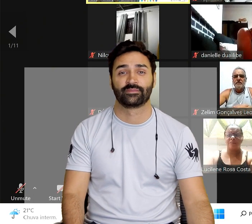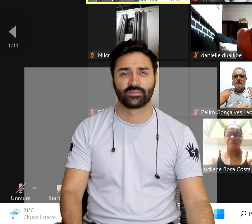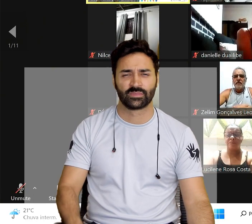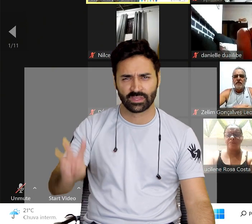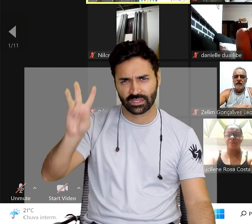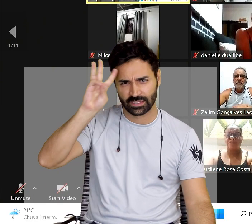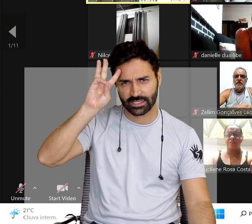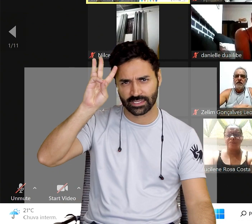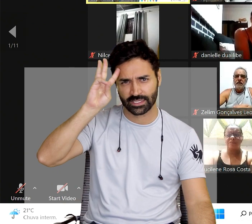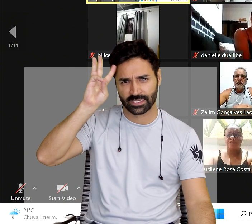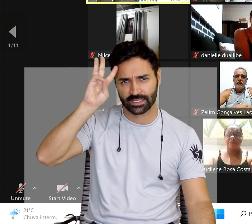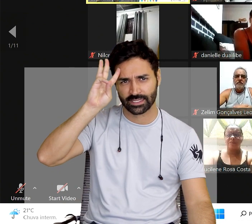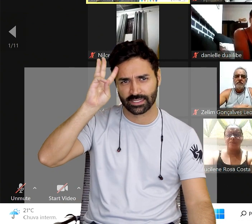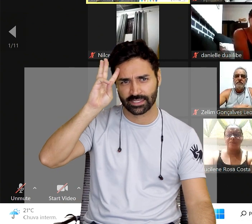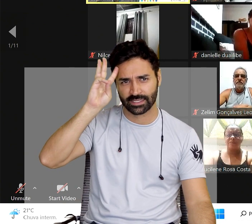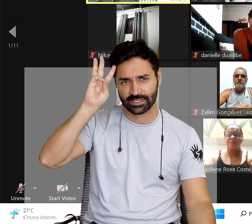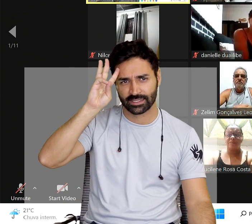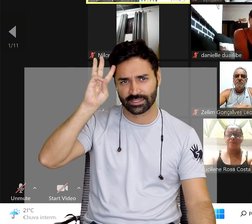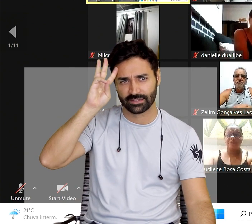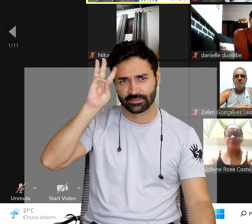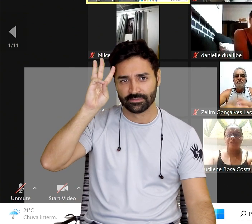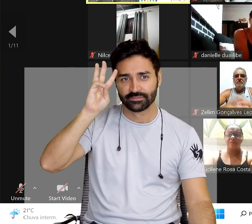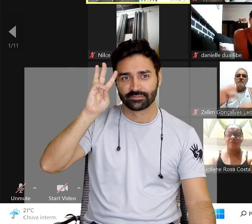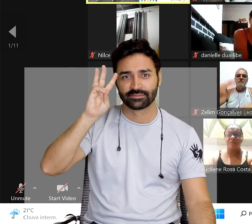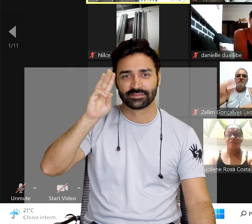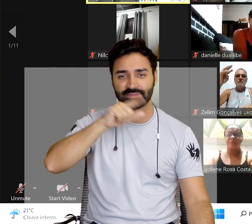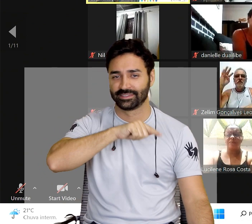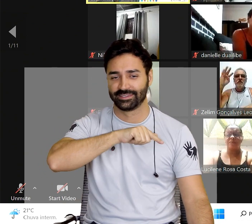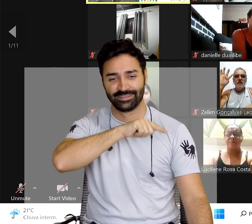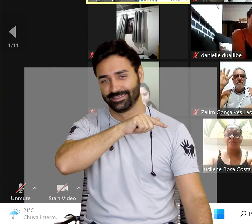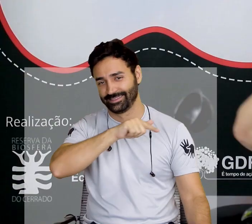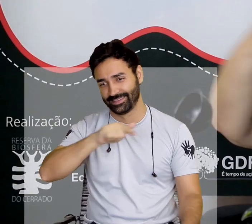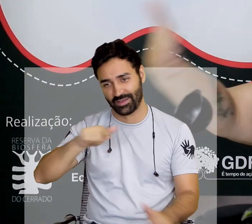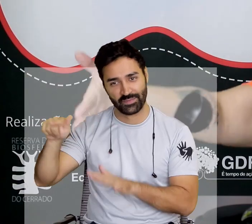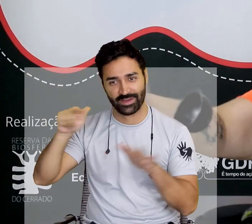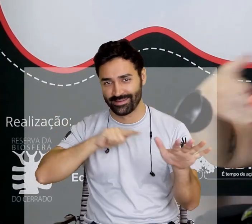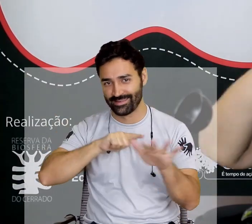Terça-feira também? A semana toda.